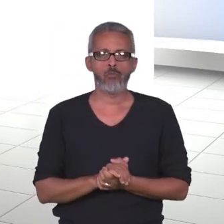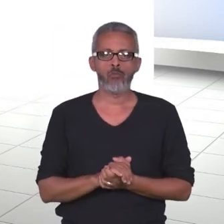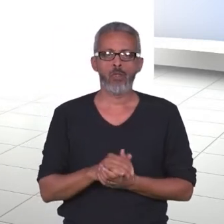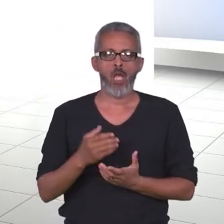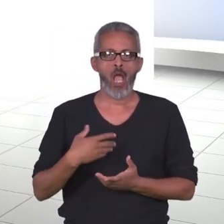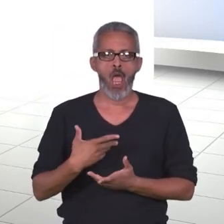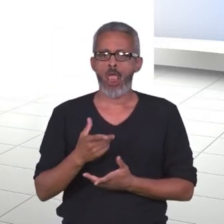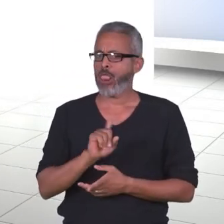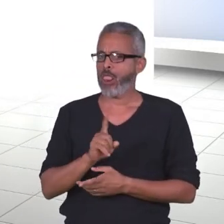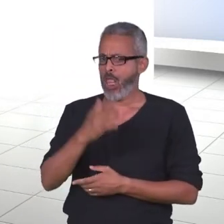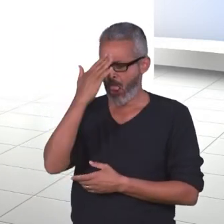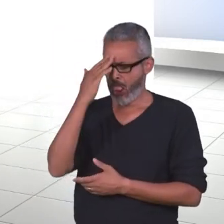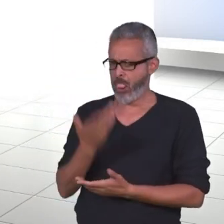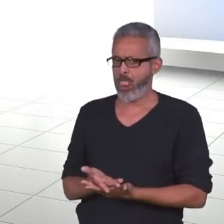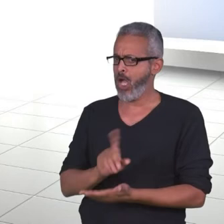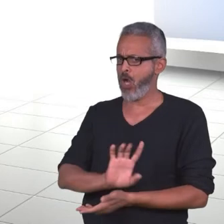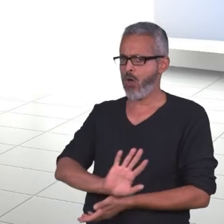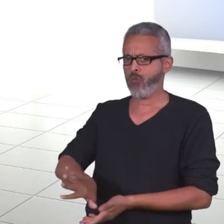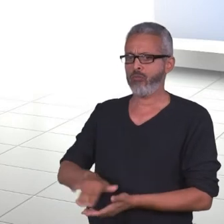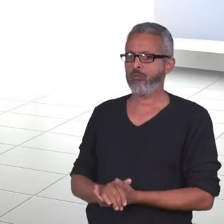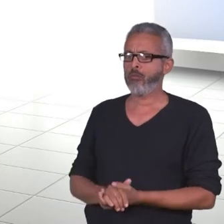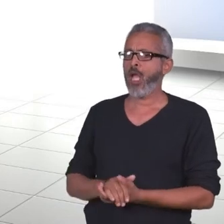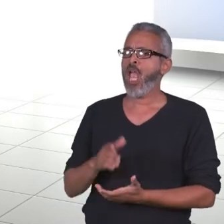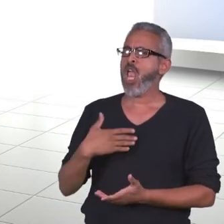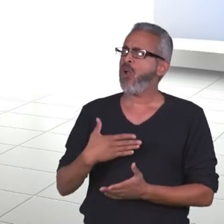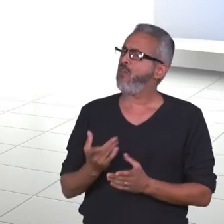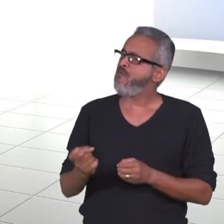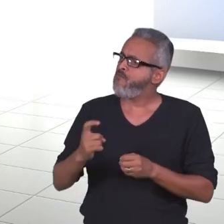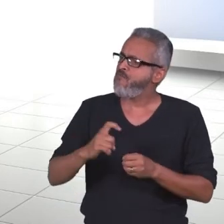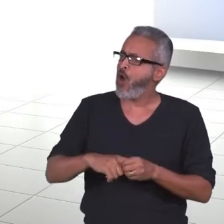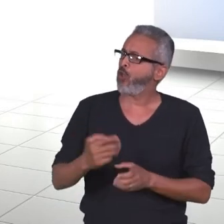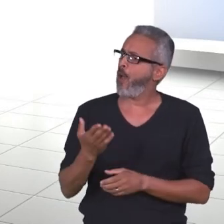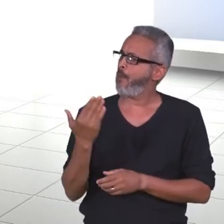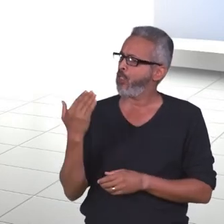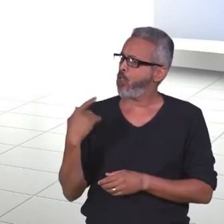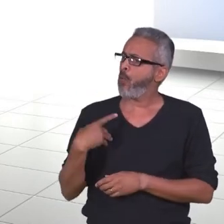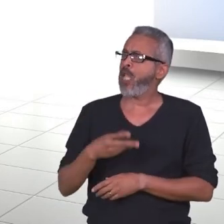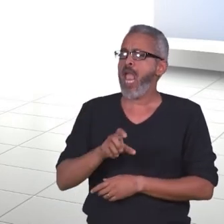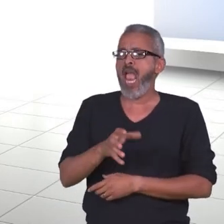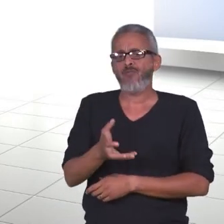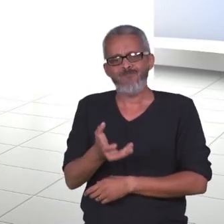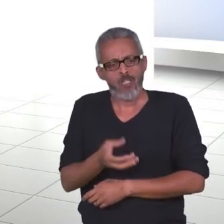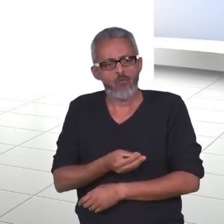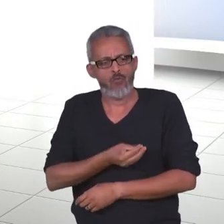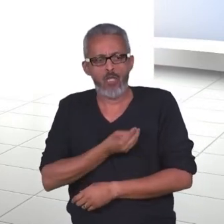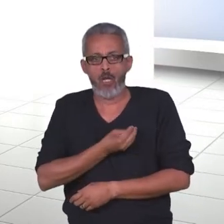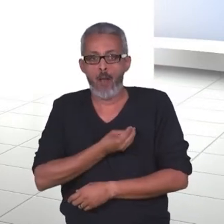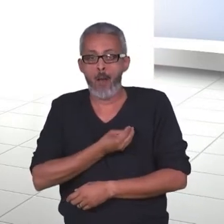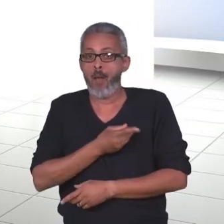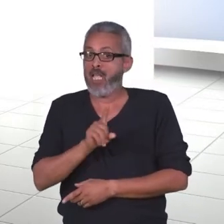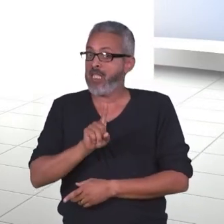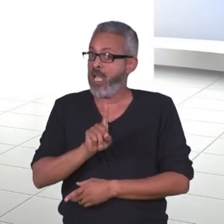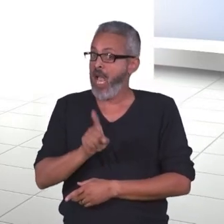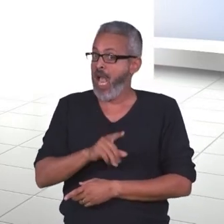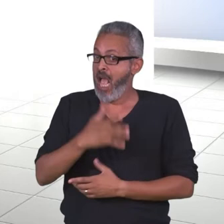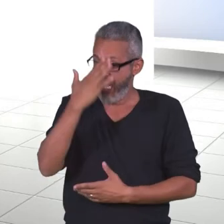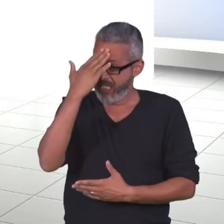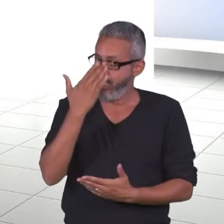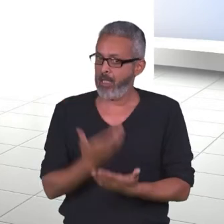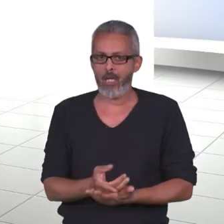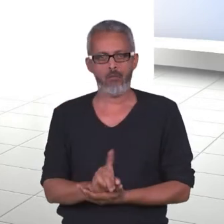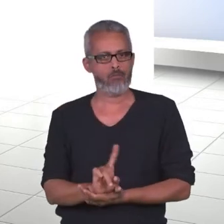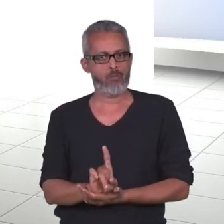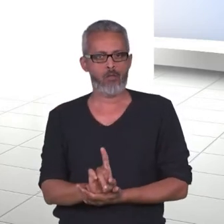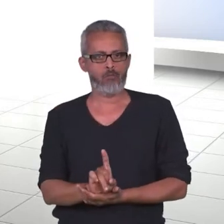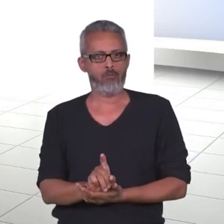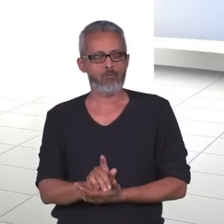consagrados, o que parece mais apropriado à questão, já que Pinotti finaliza sua fala de forma irônica,